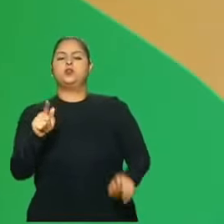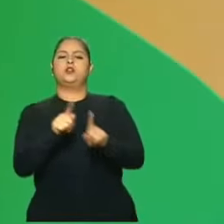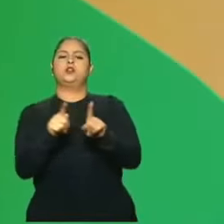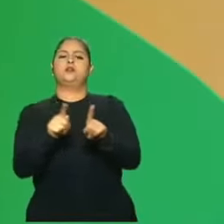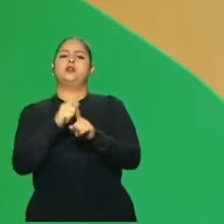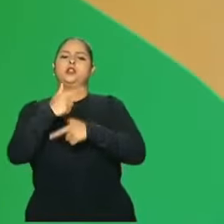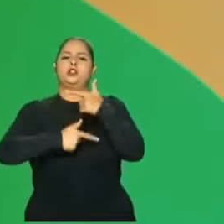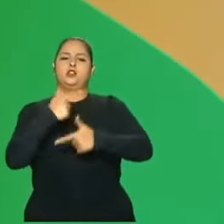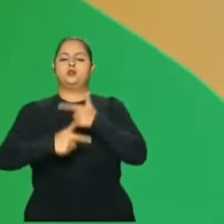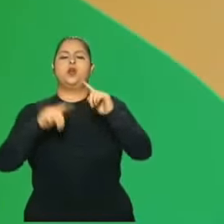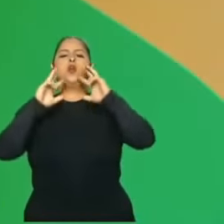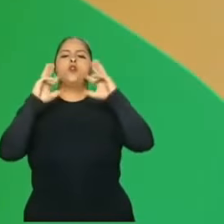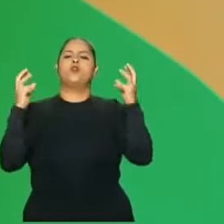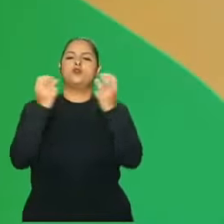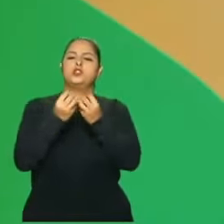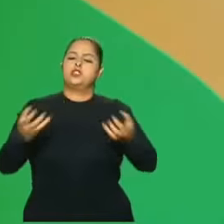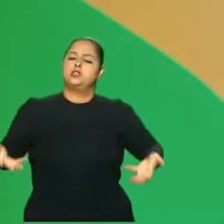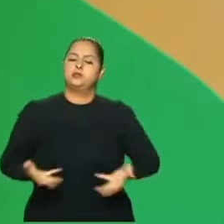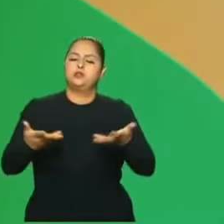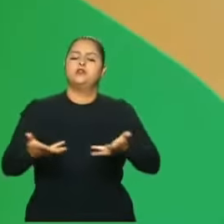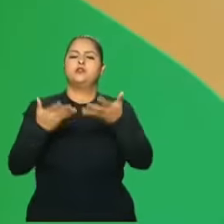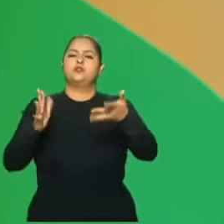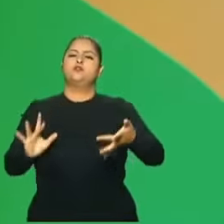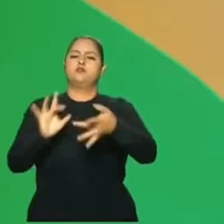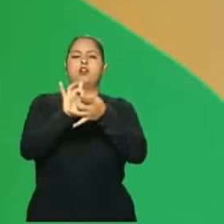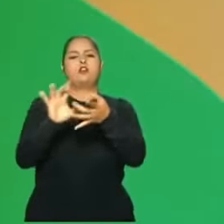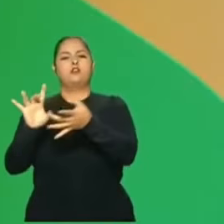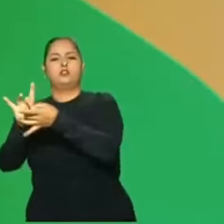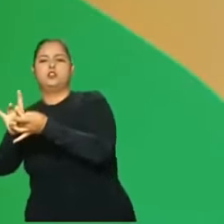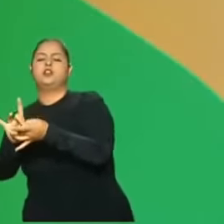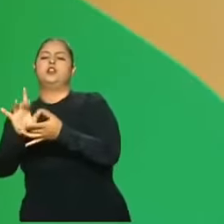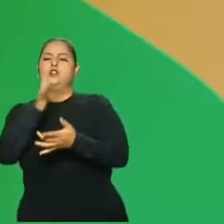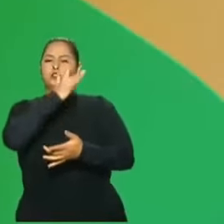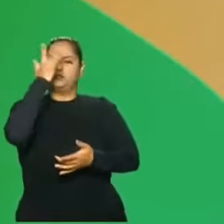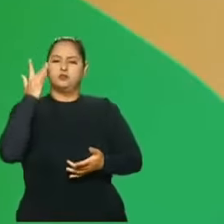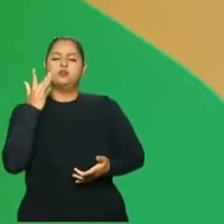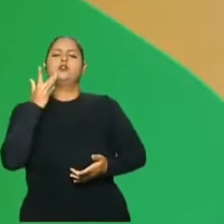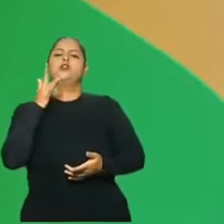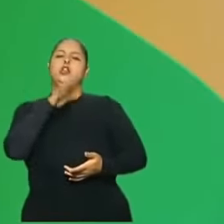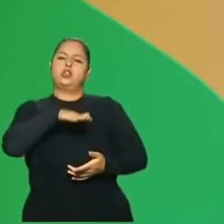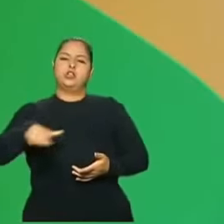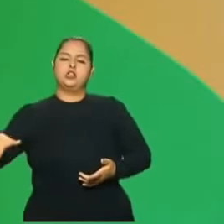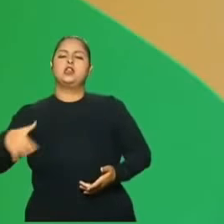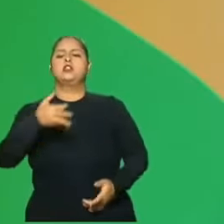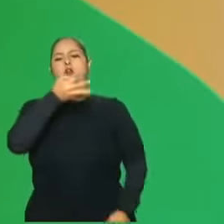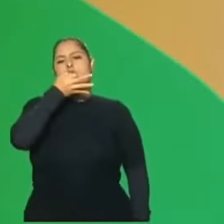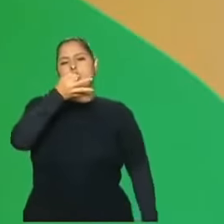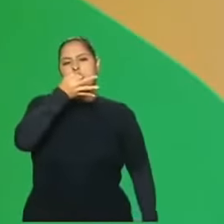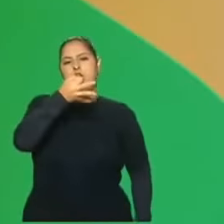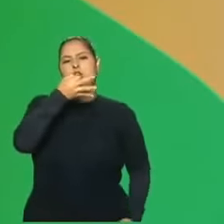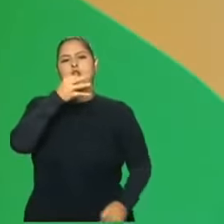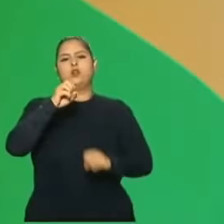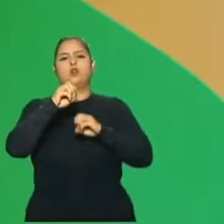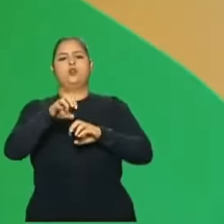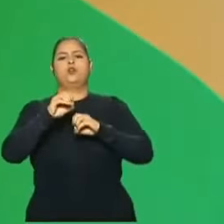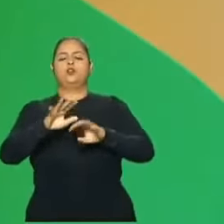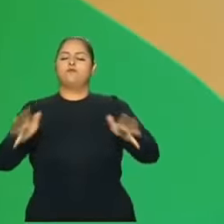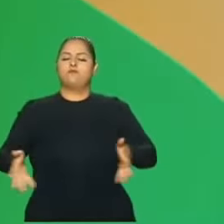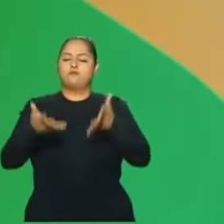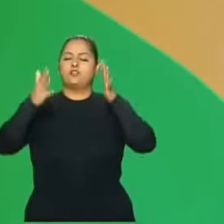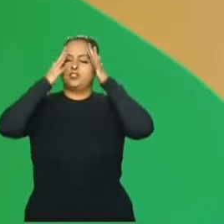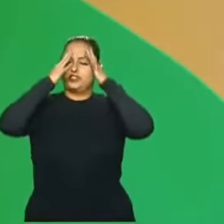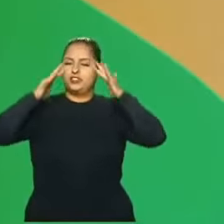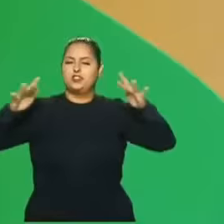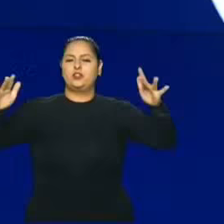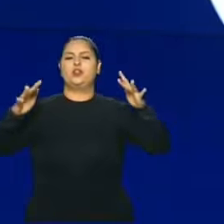ministrando oficina e promovendo a aproximação das crianças ao rádio, que educa, ao rádio que promove sonho, encantamento